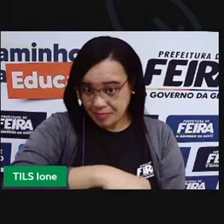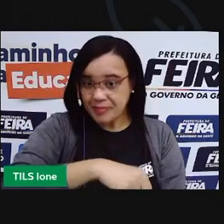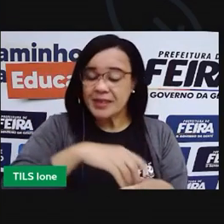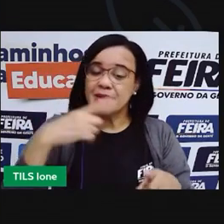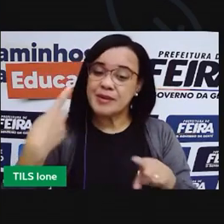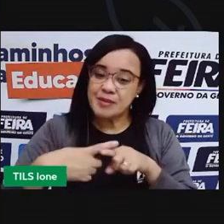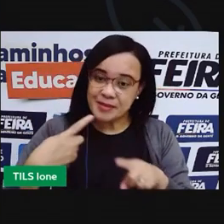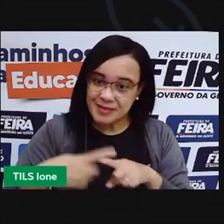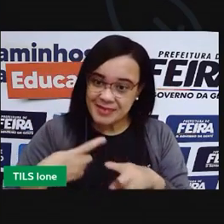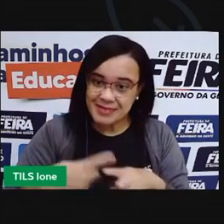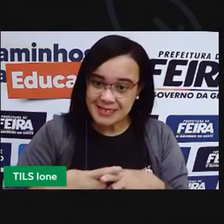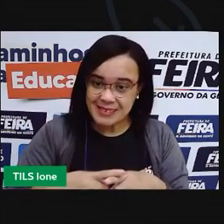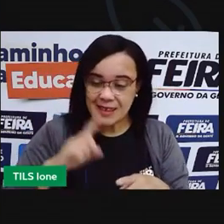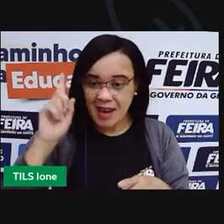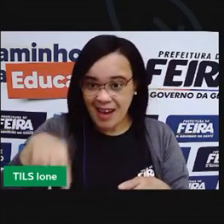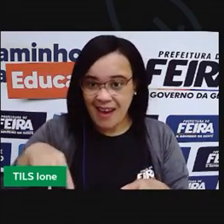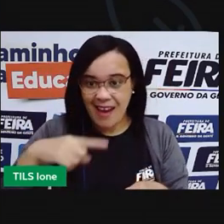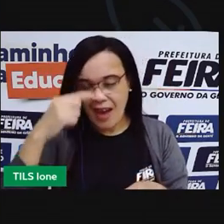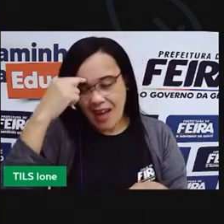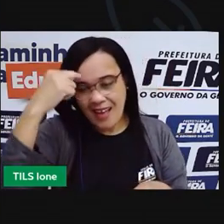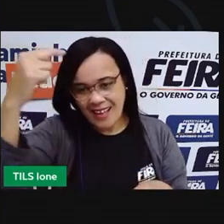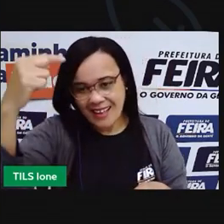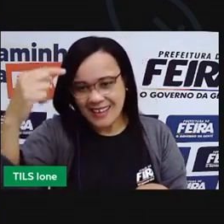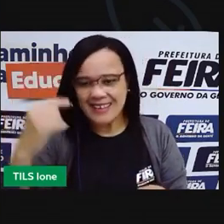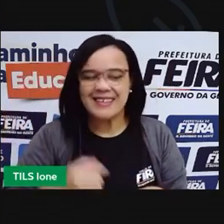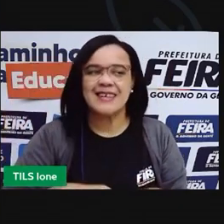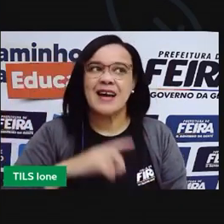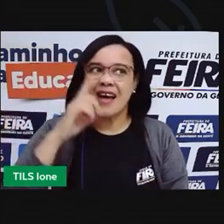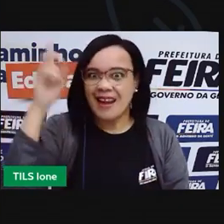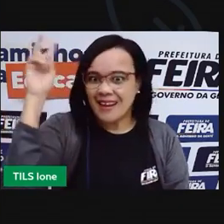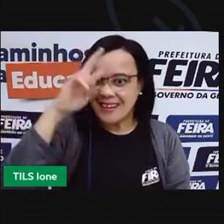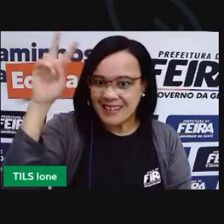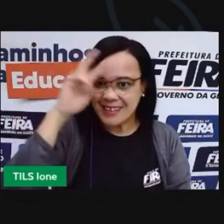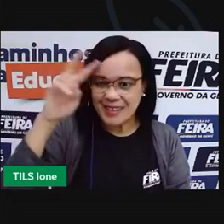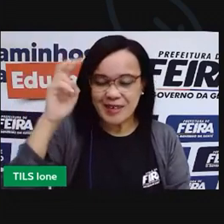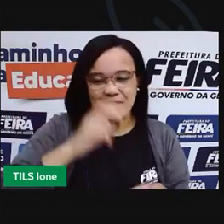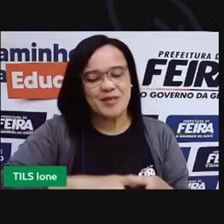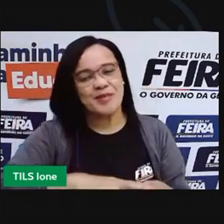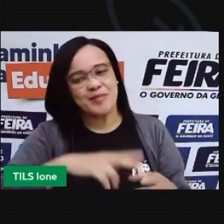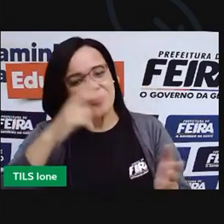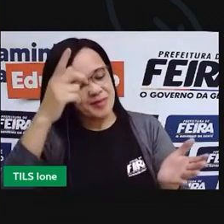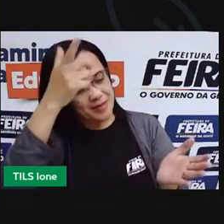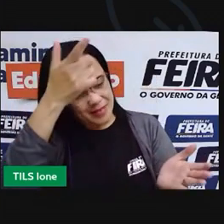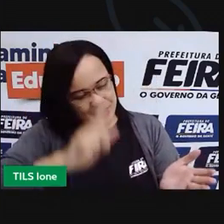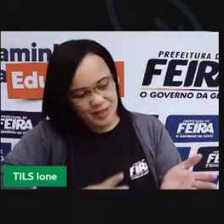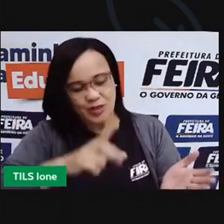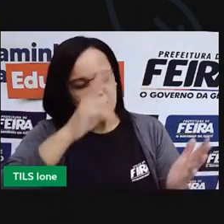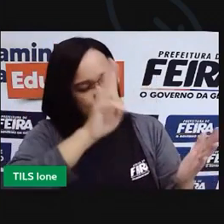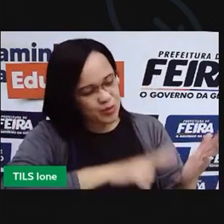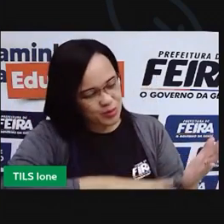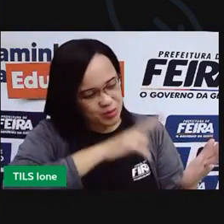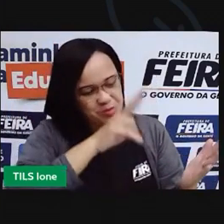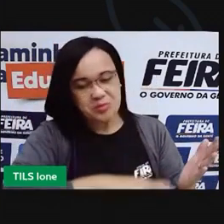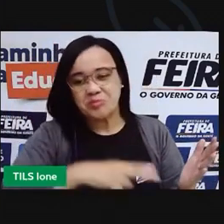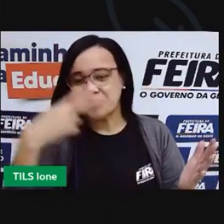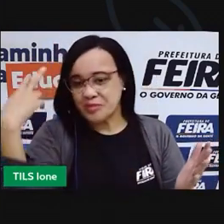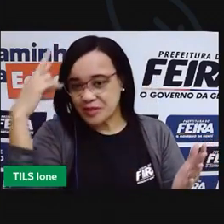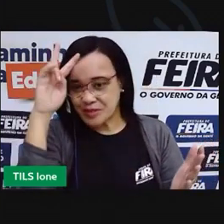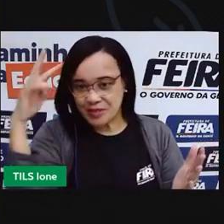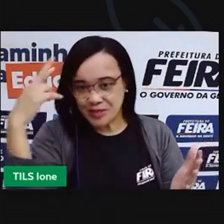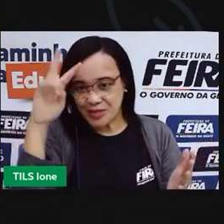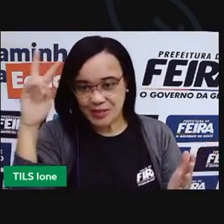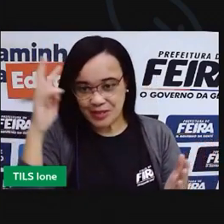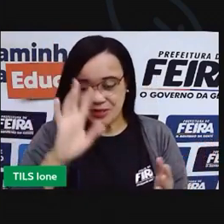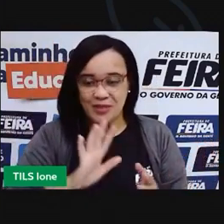possa identificar que se trata de uma releitura, de um reconto a partir de uma